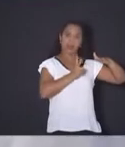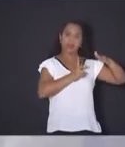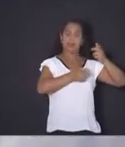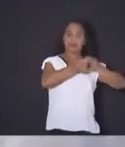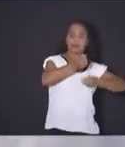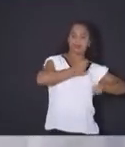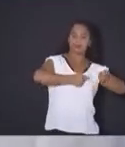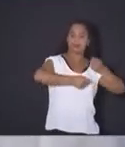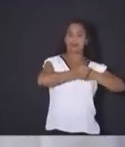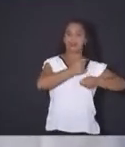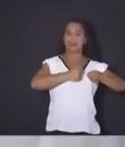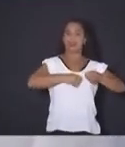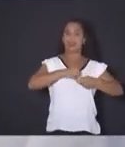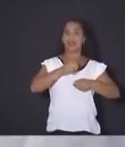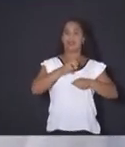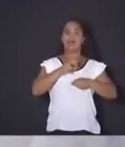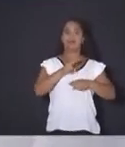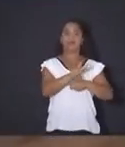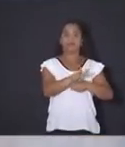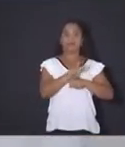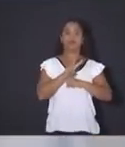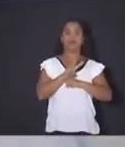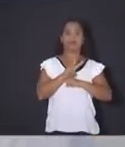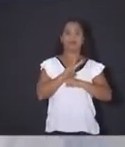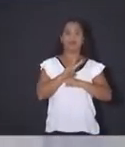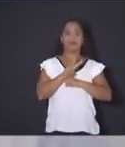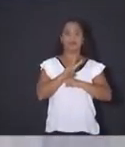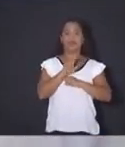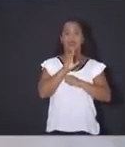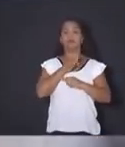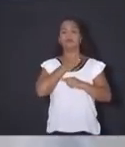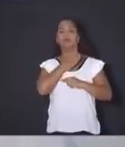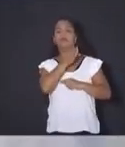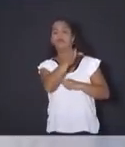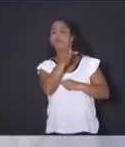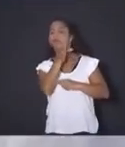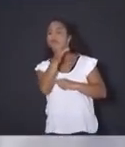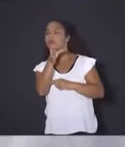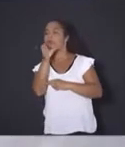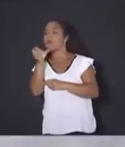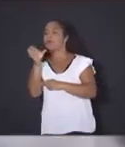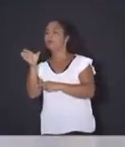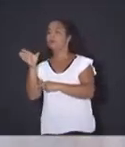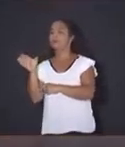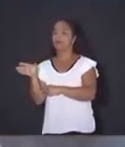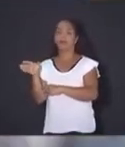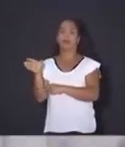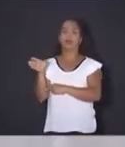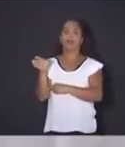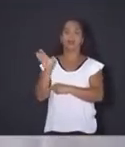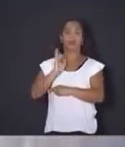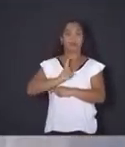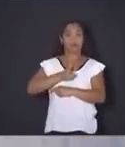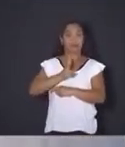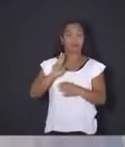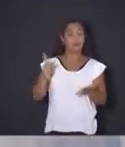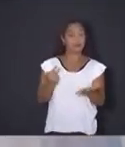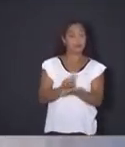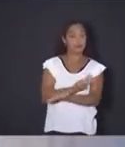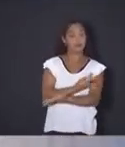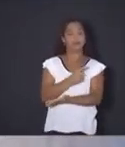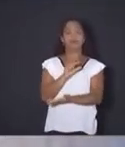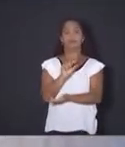endividamento crescente e ao ir com o mercado ao buscar dinheiro no mercado cria no